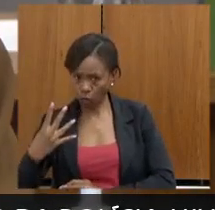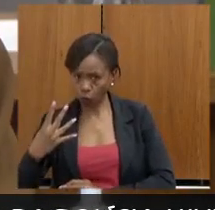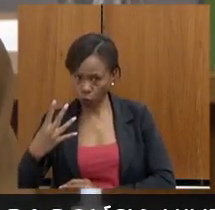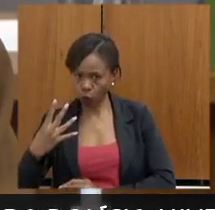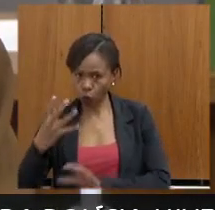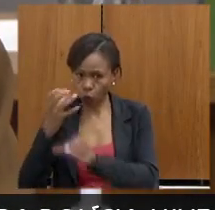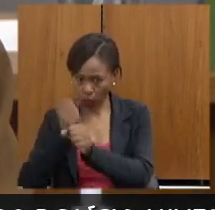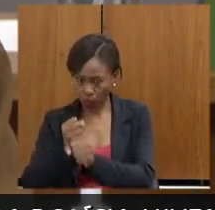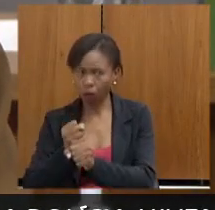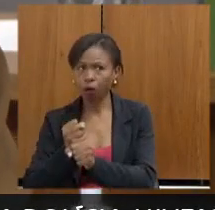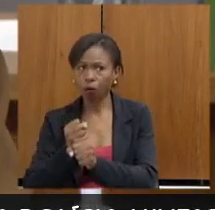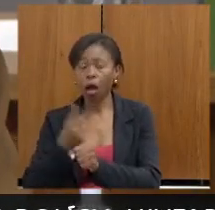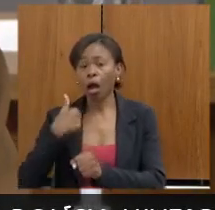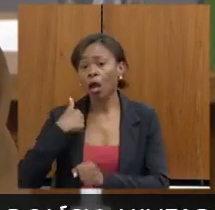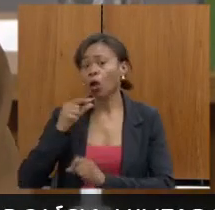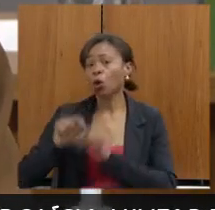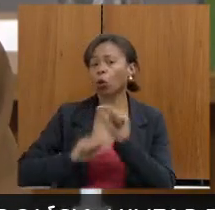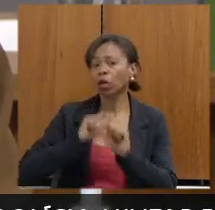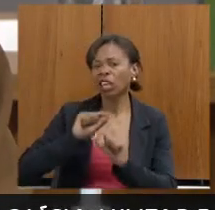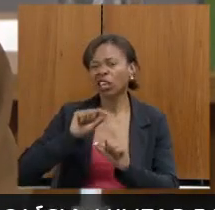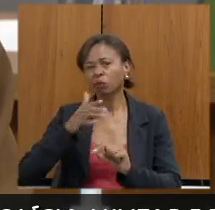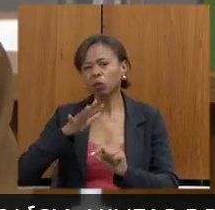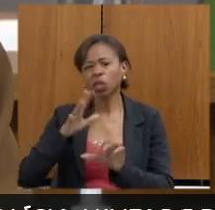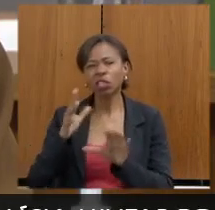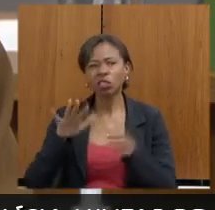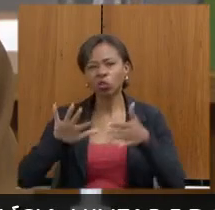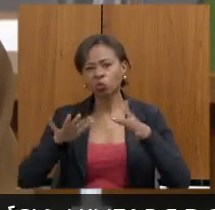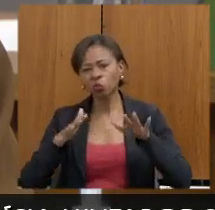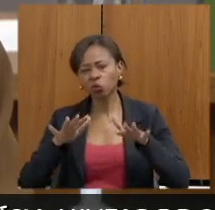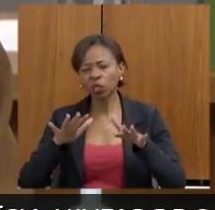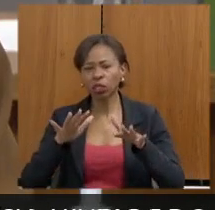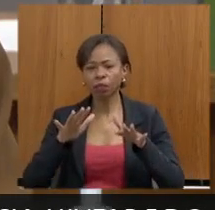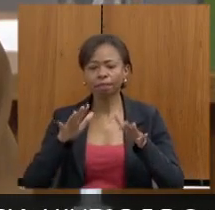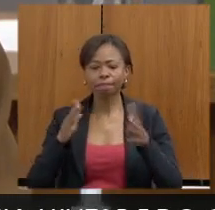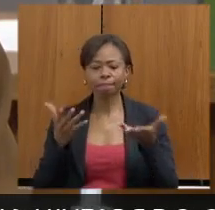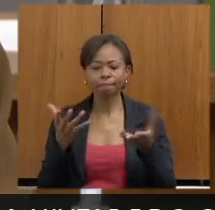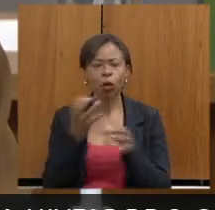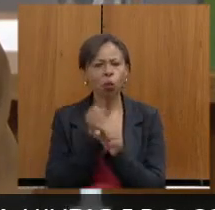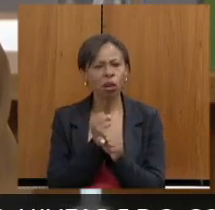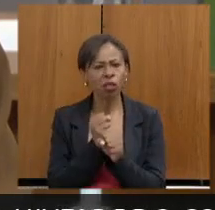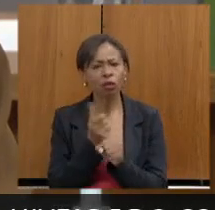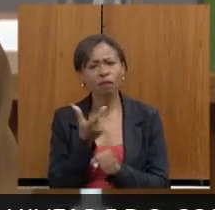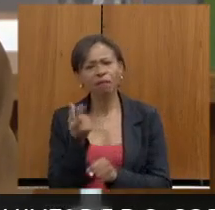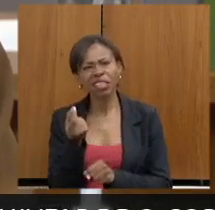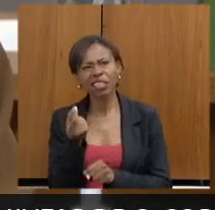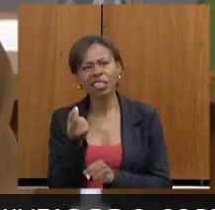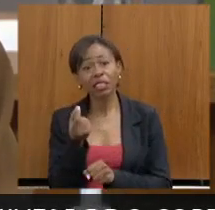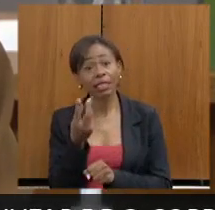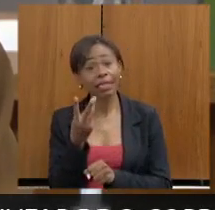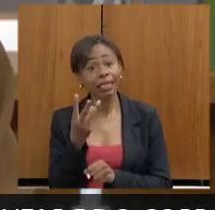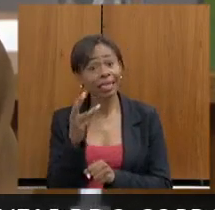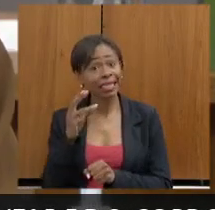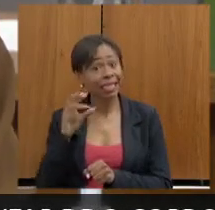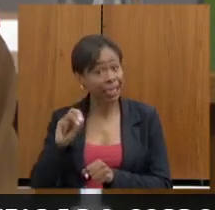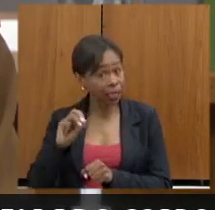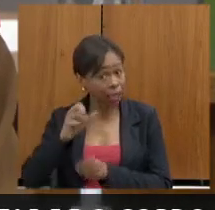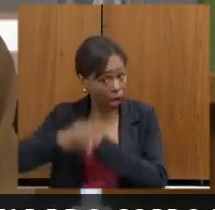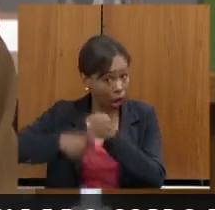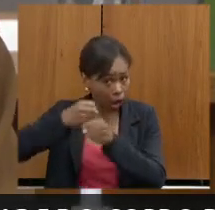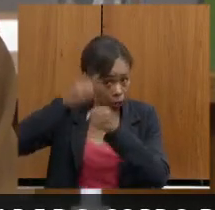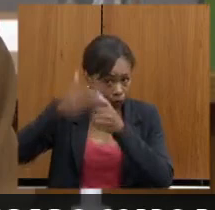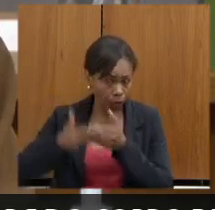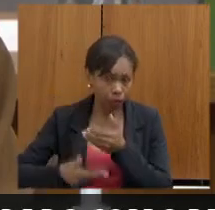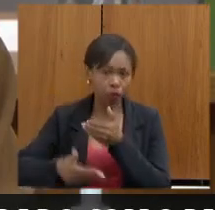evasão prevista aí eu tenho um copo também lá que a gente tem a projeção para para 20 30 anos para frente né do efetivo